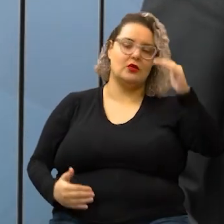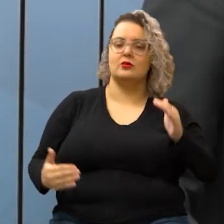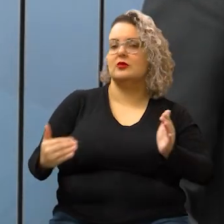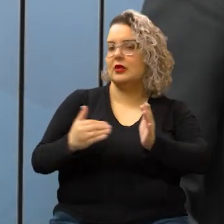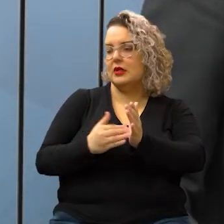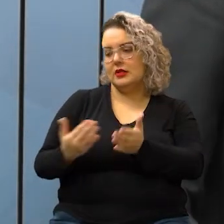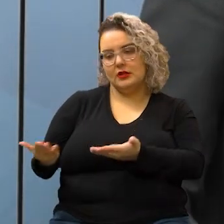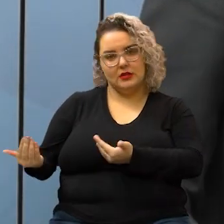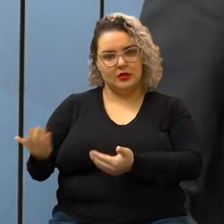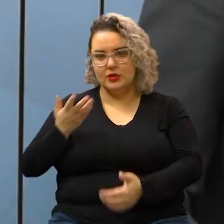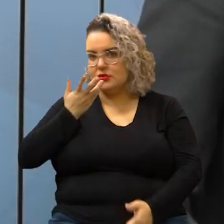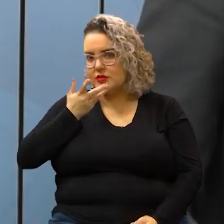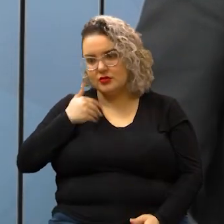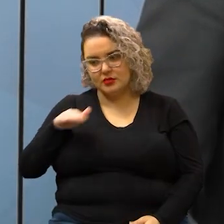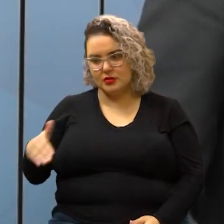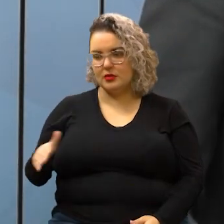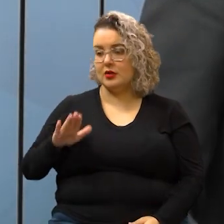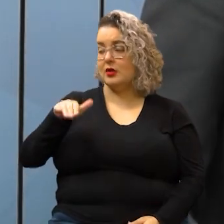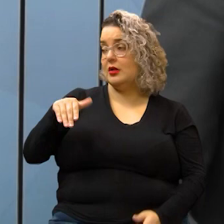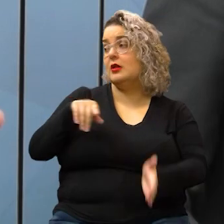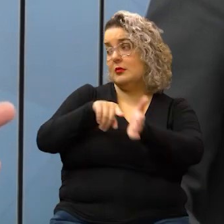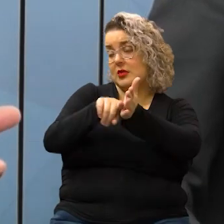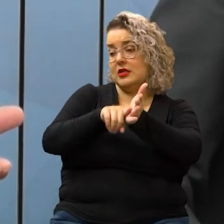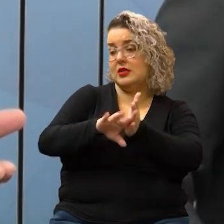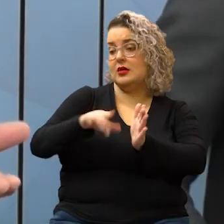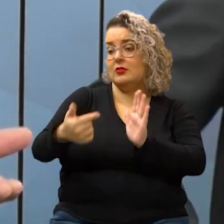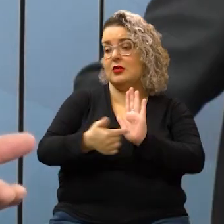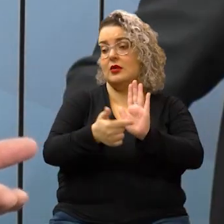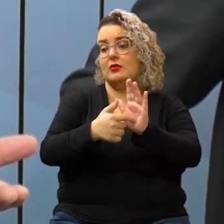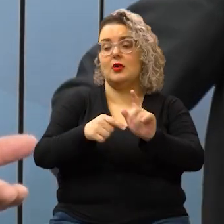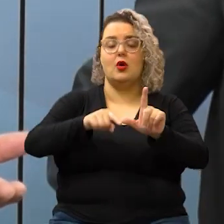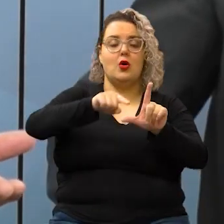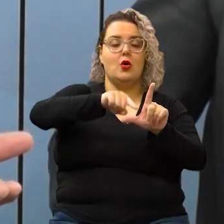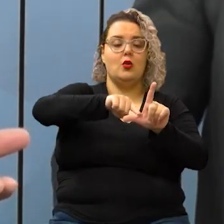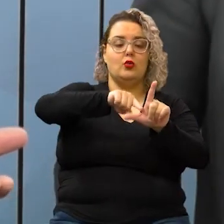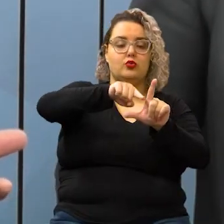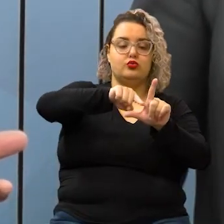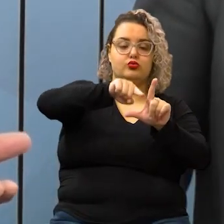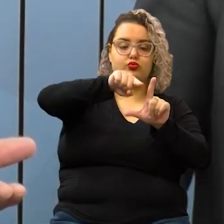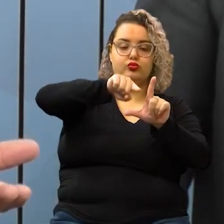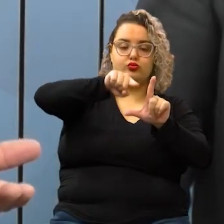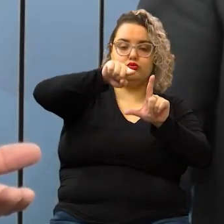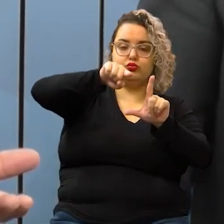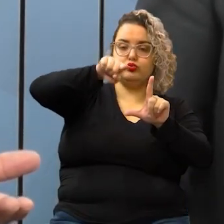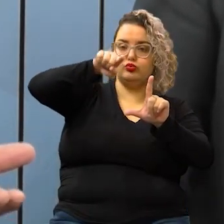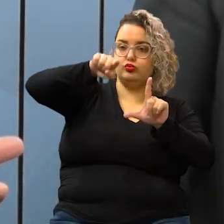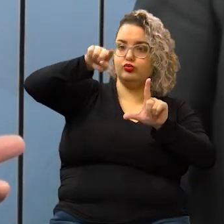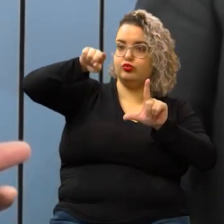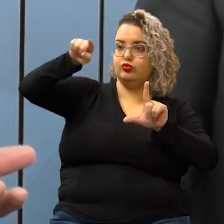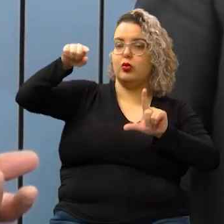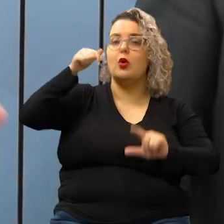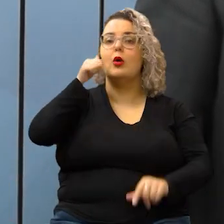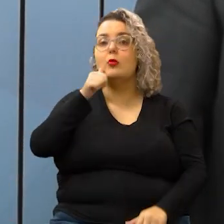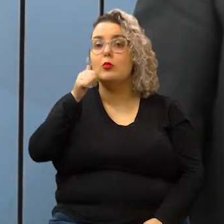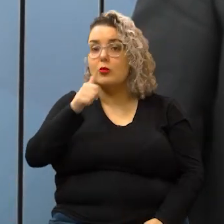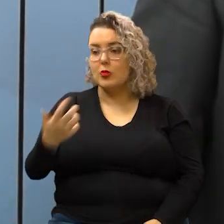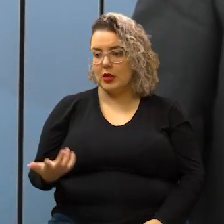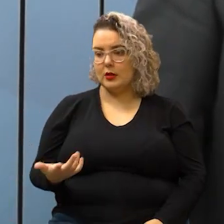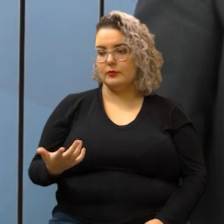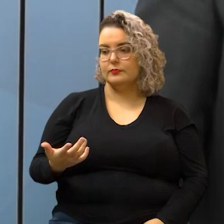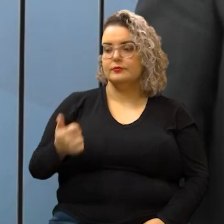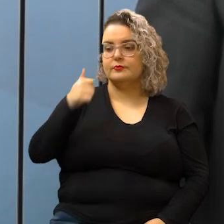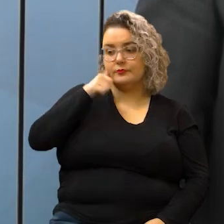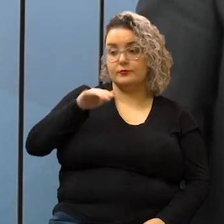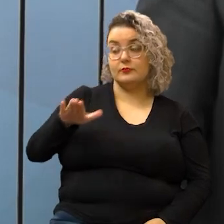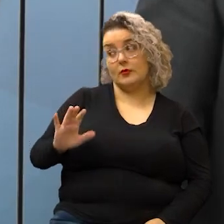jovem. Aliás, na pesquisa, quando mostra um crescimento do consumo por meninas, por mulheres, esse é um